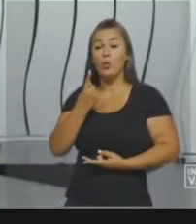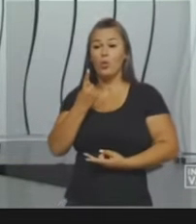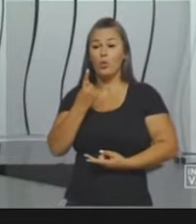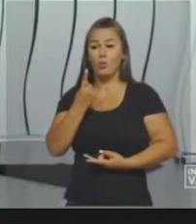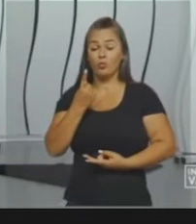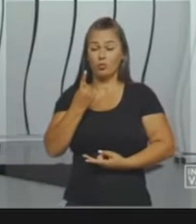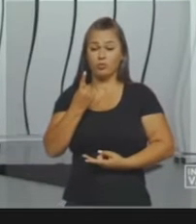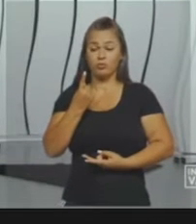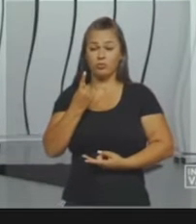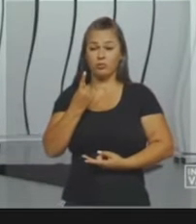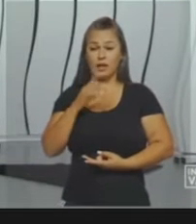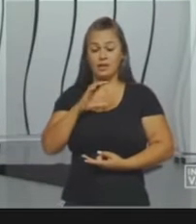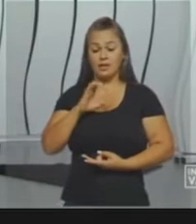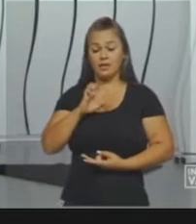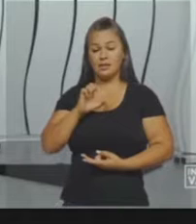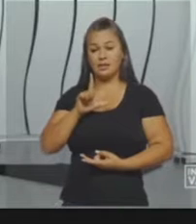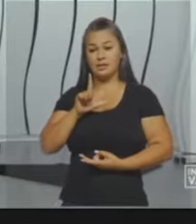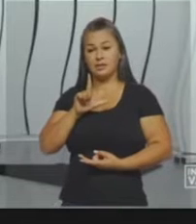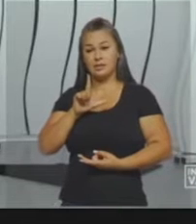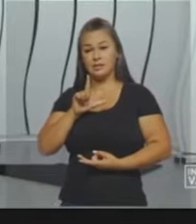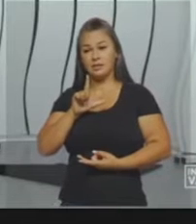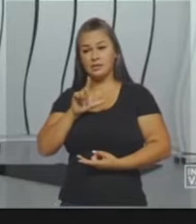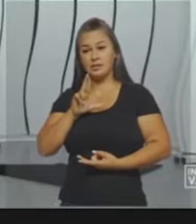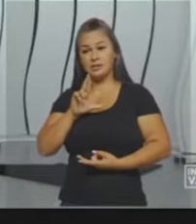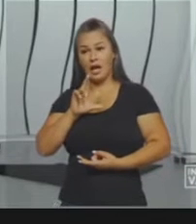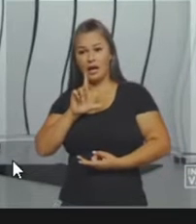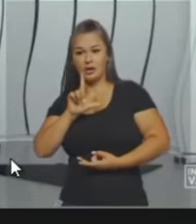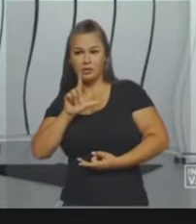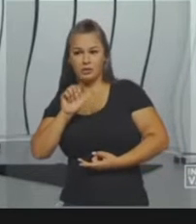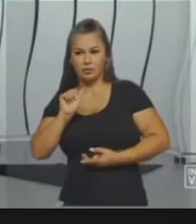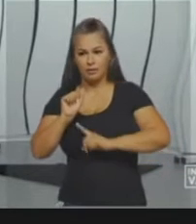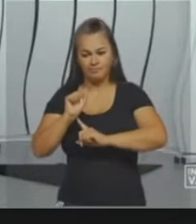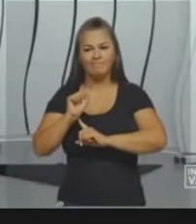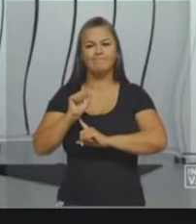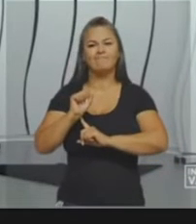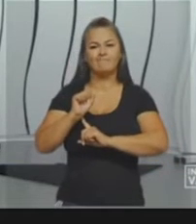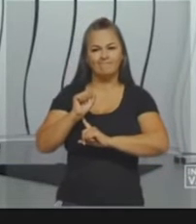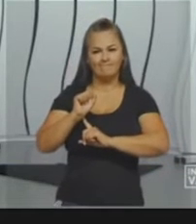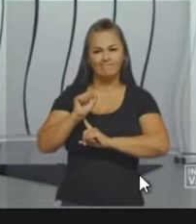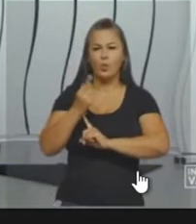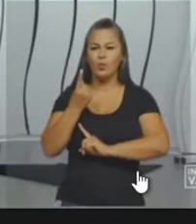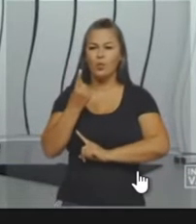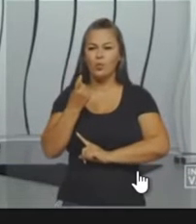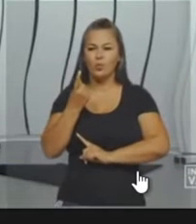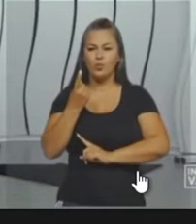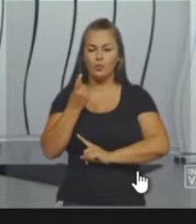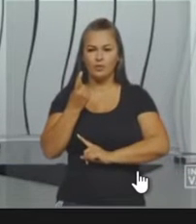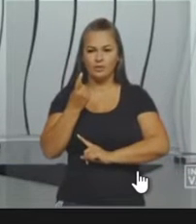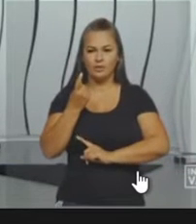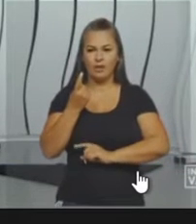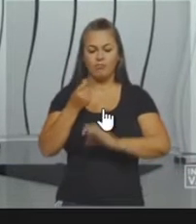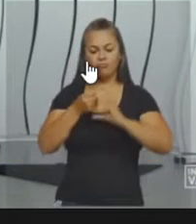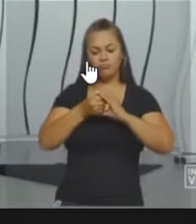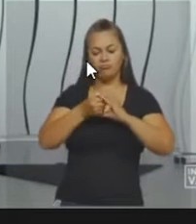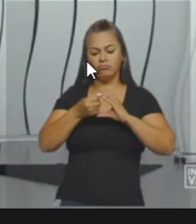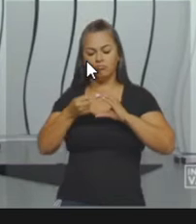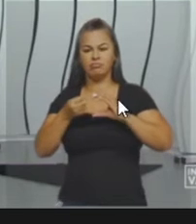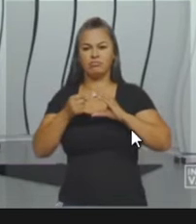um, então elas são formadas apenas por uma única célula. Então, a bactéria é uma única célula que não tem